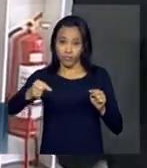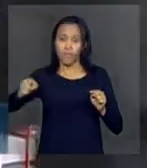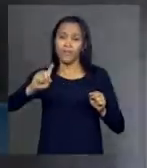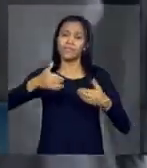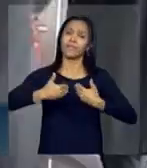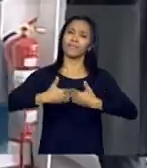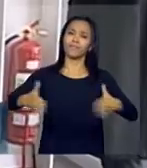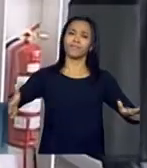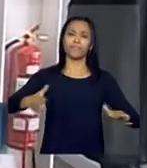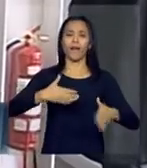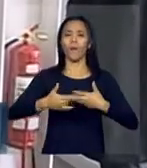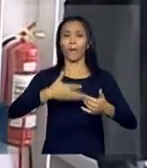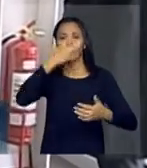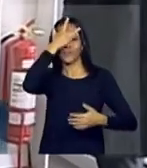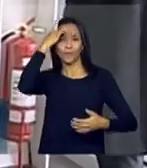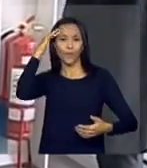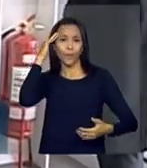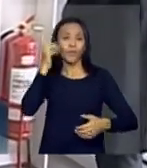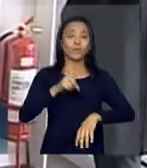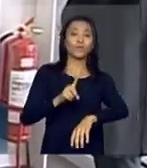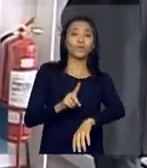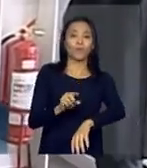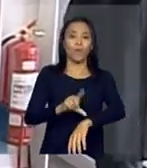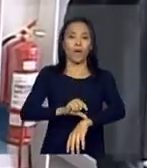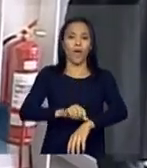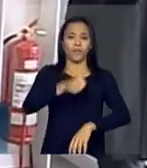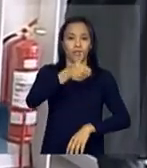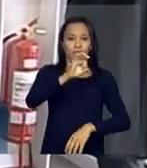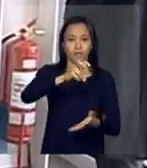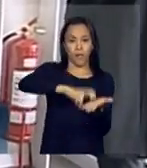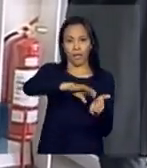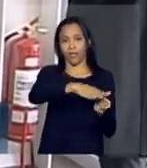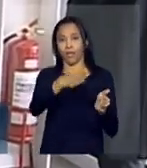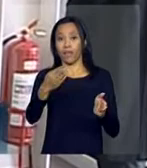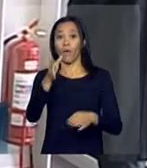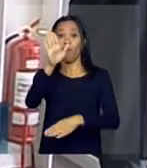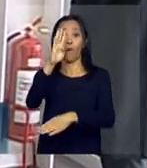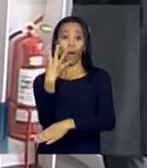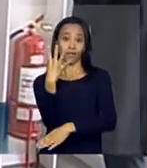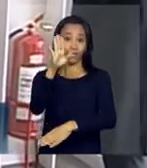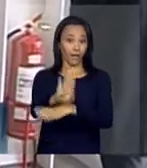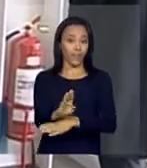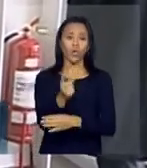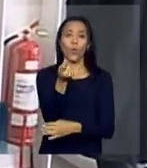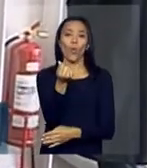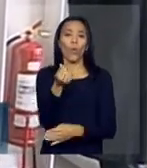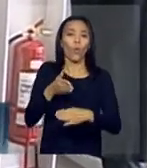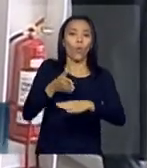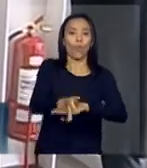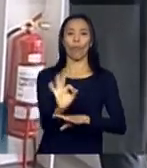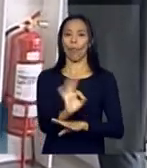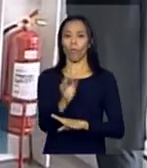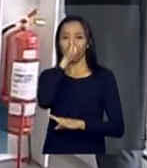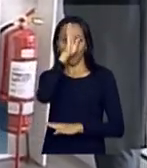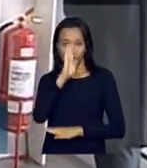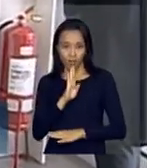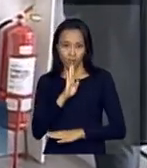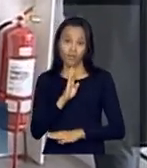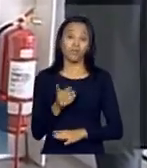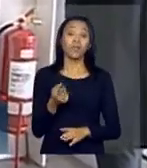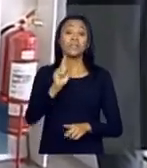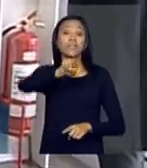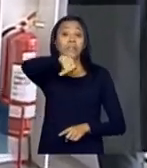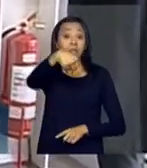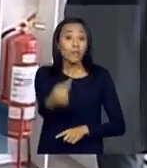ao público em dias úteis, das 10 da manhã às 4 da tarde, sem cobrança de passagem. E a operação comercial está prevista